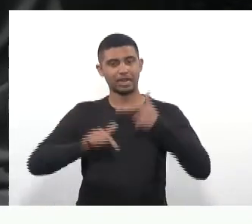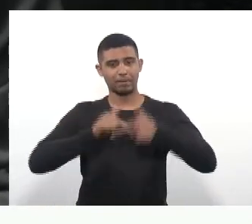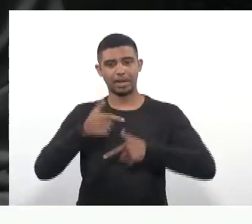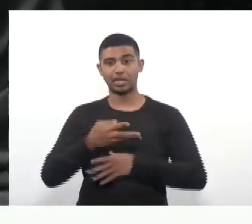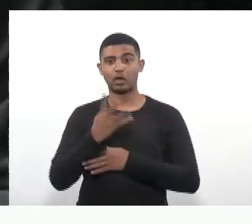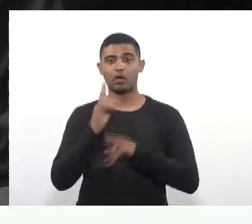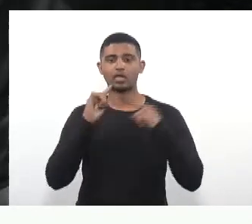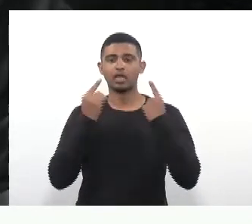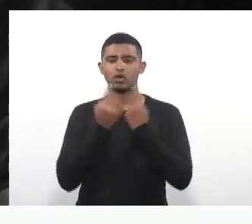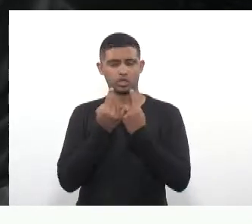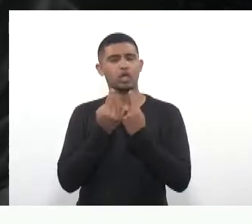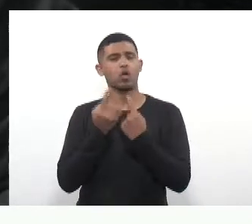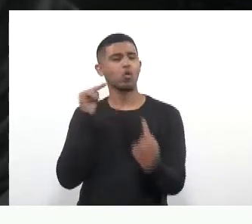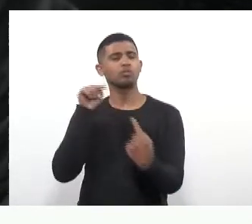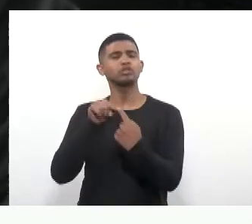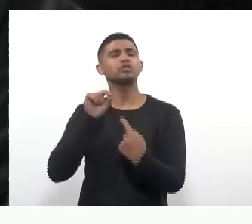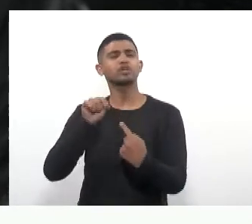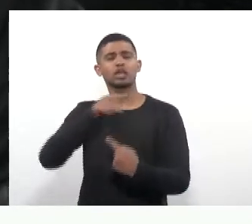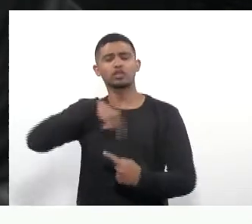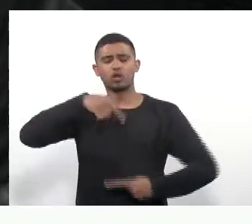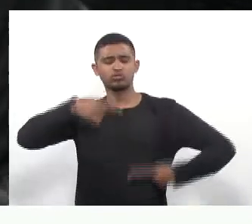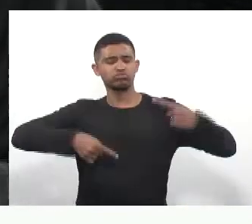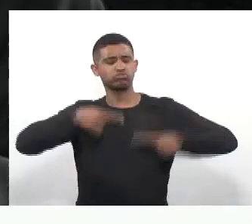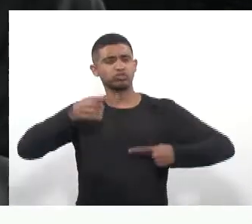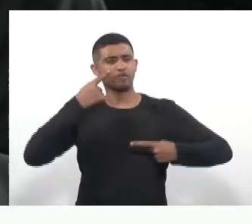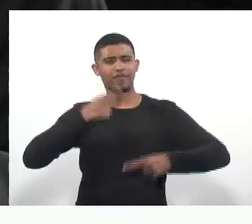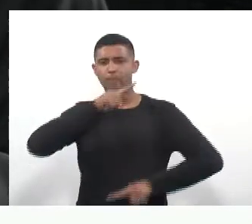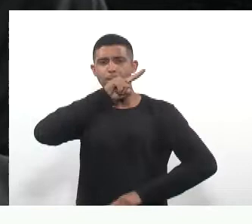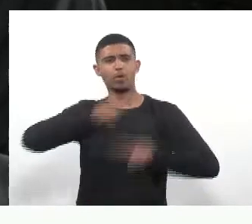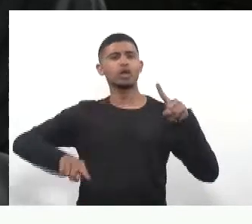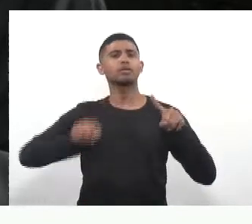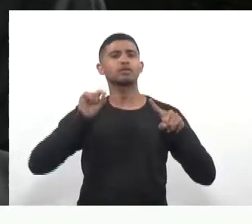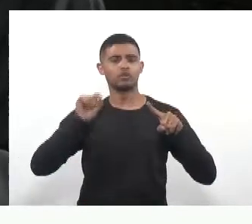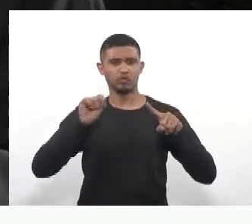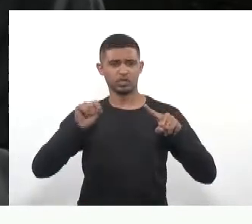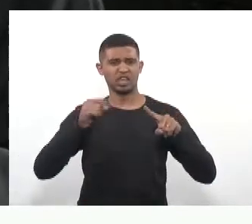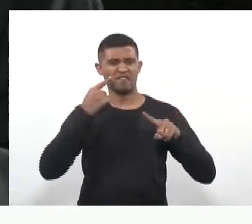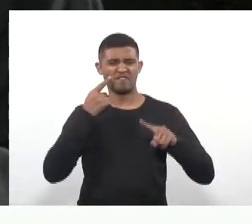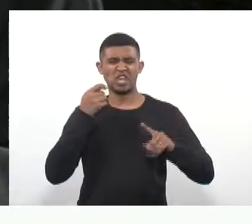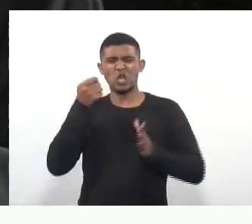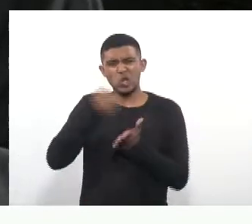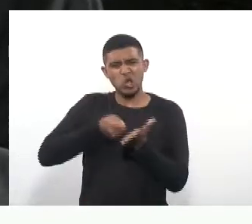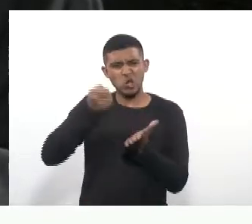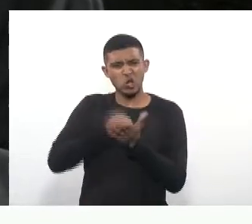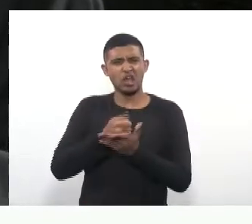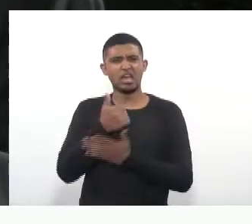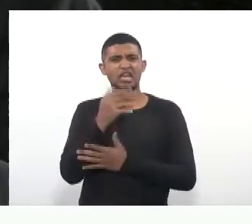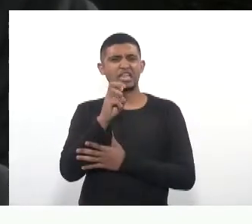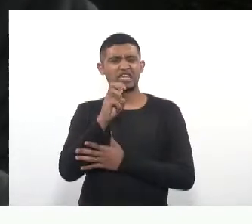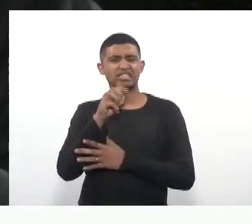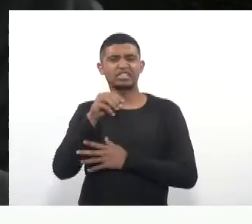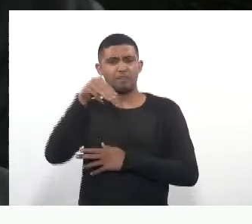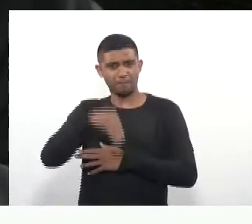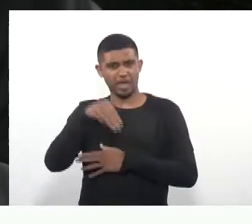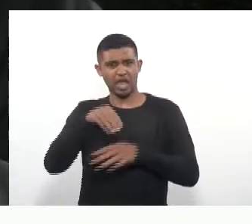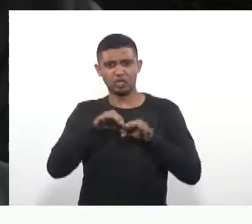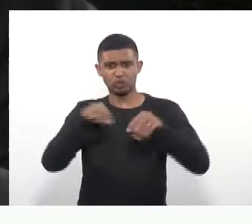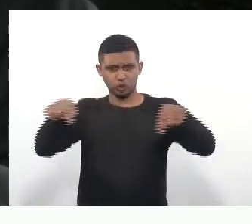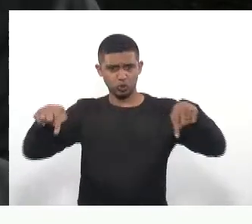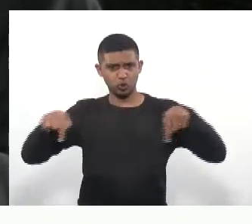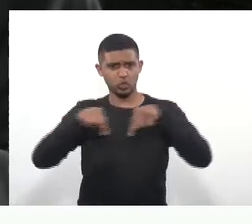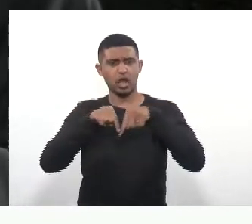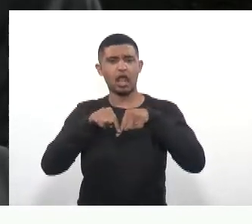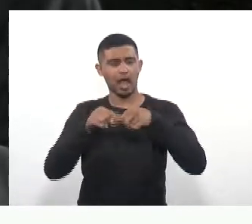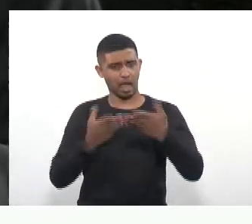pública, com o objetivo de discutir sobre a proibição da cobrança dos 15 metros cúbicos mínimos